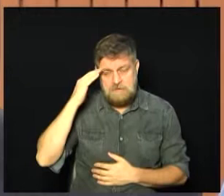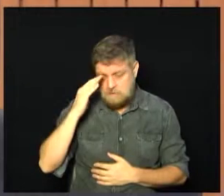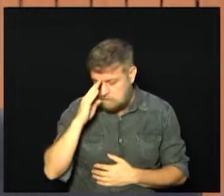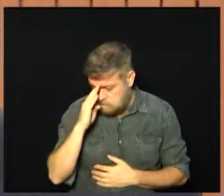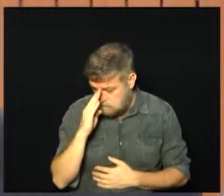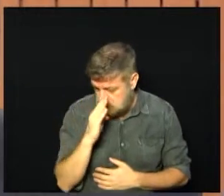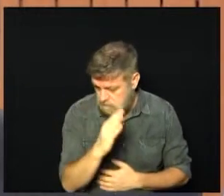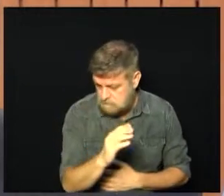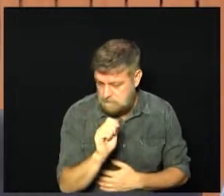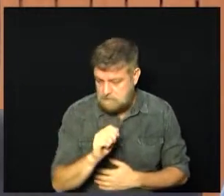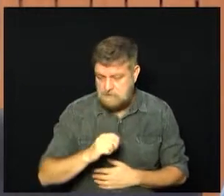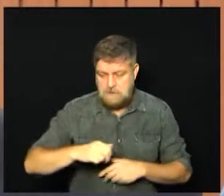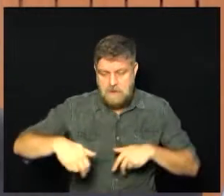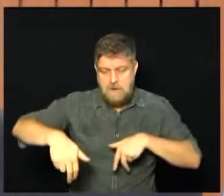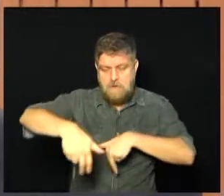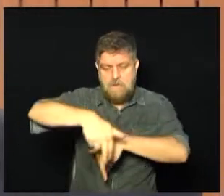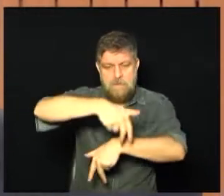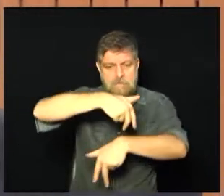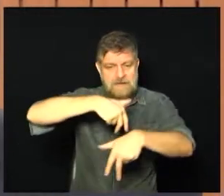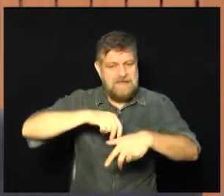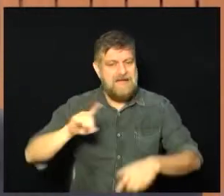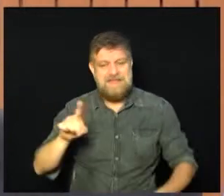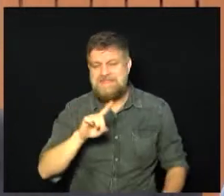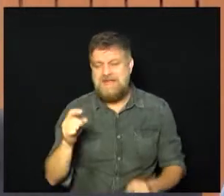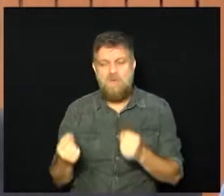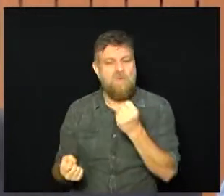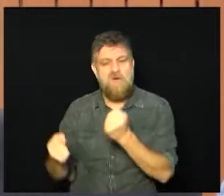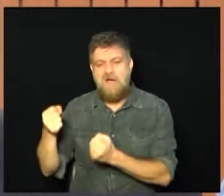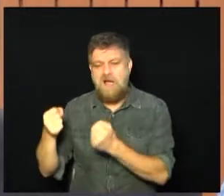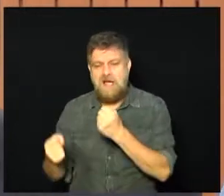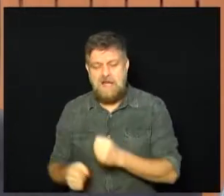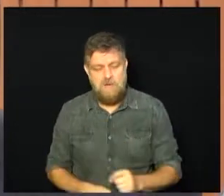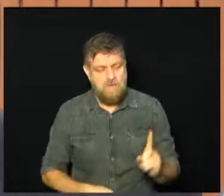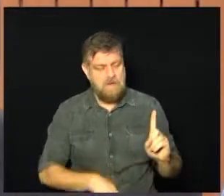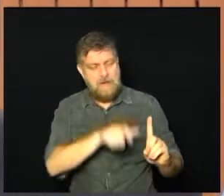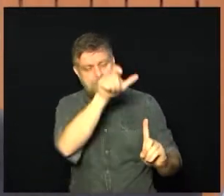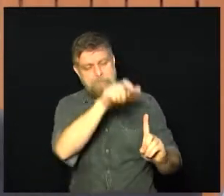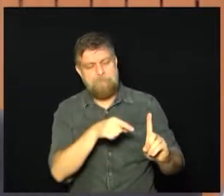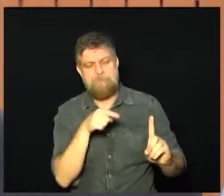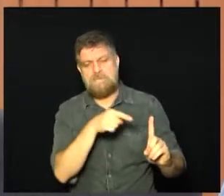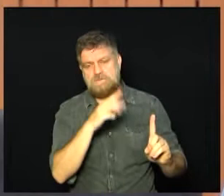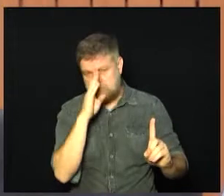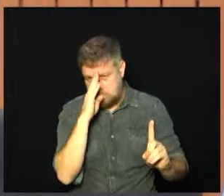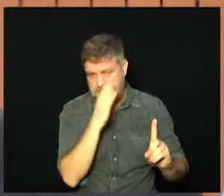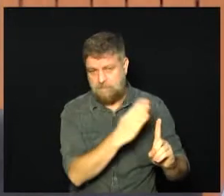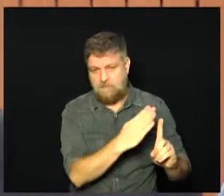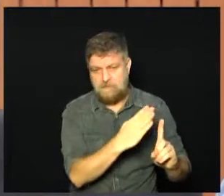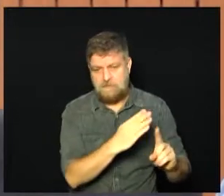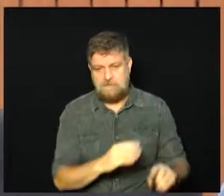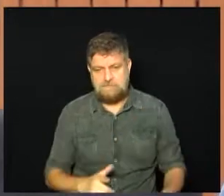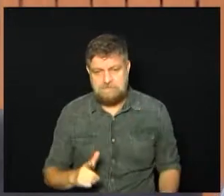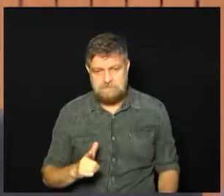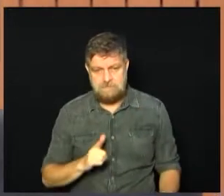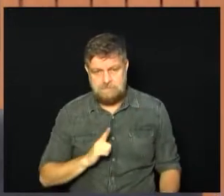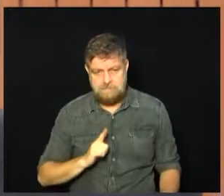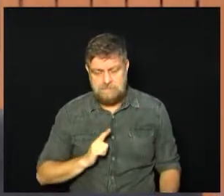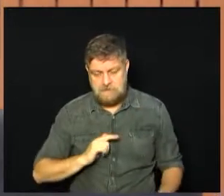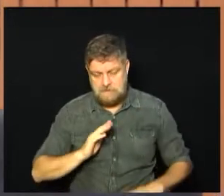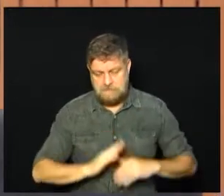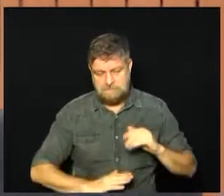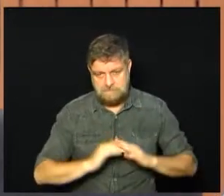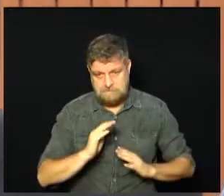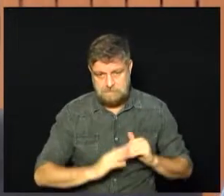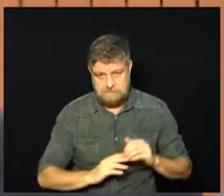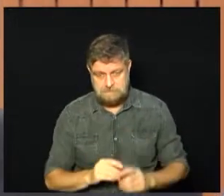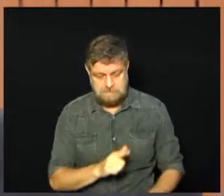o pedestre, os modos não motorizados, o transporte coletivo, e essa atuação que tem marcado a atual gestão da